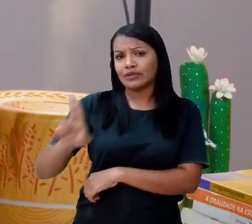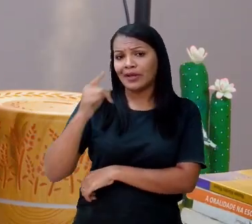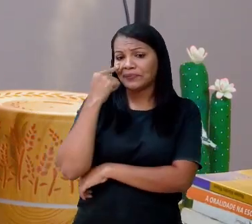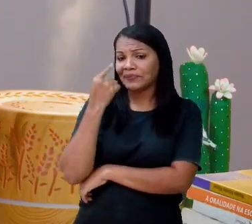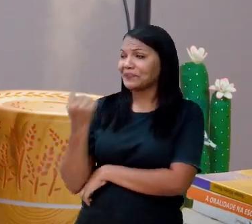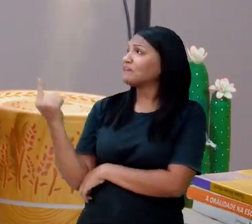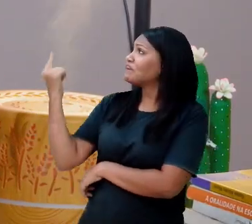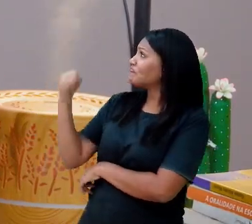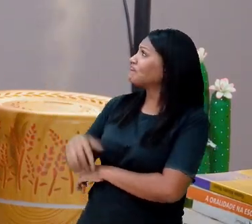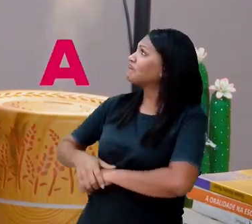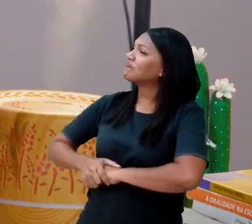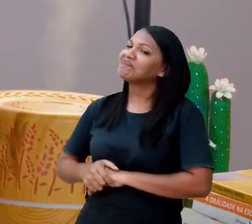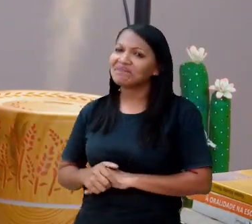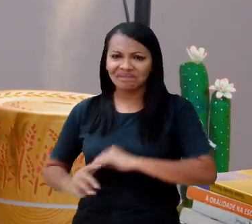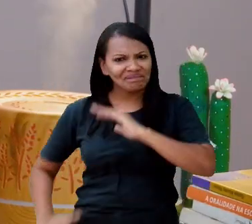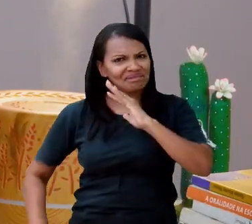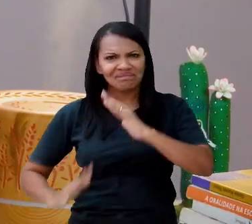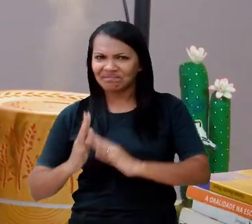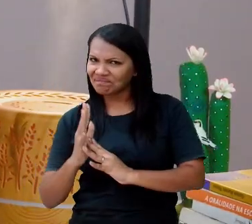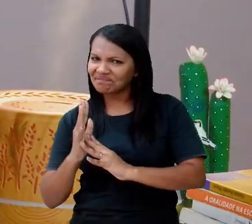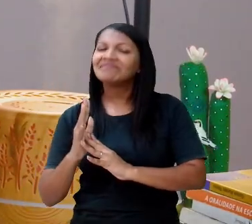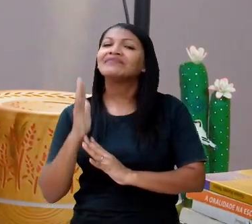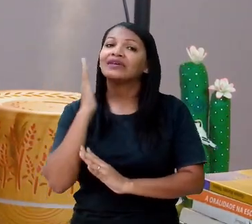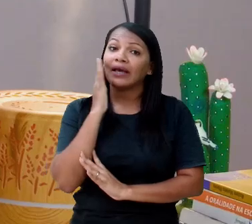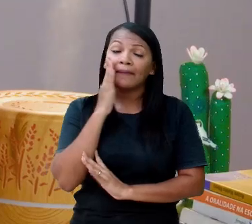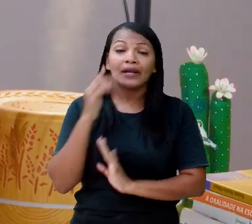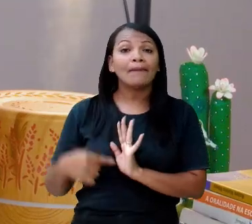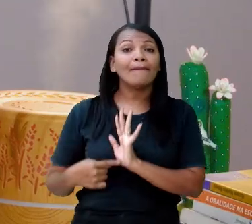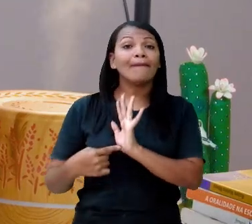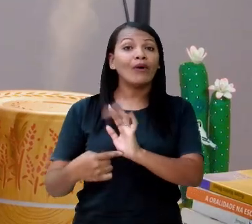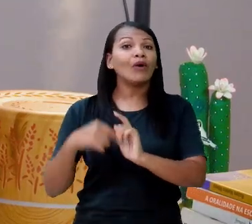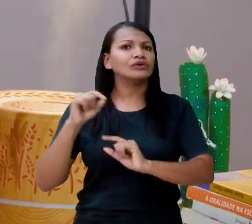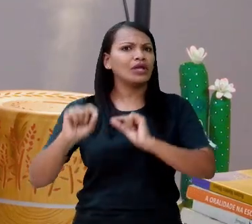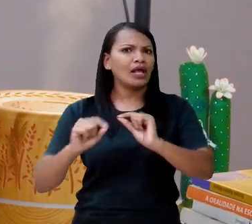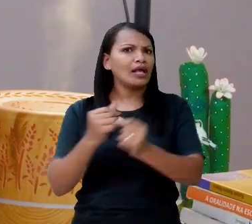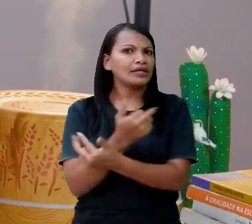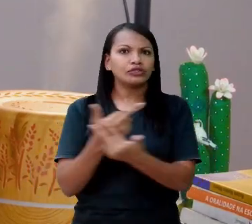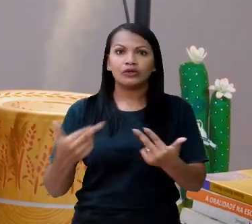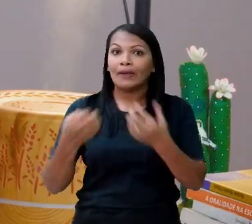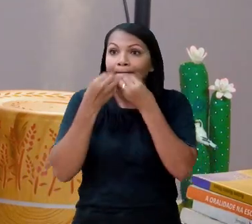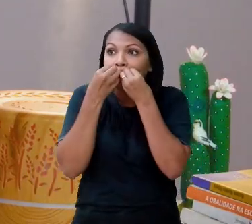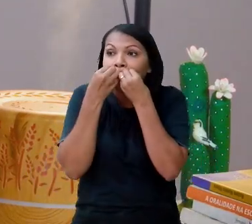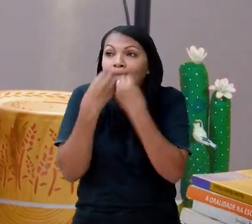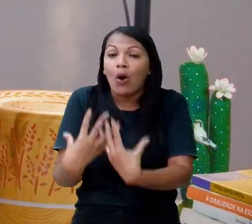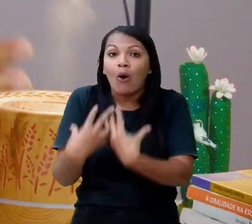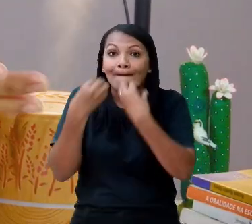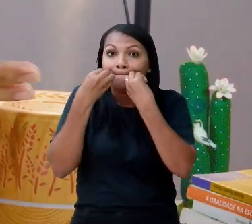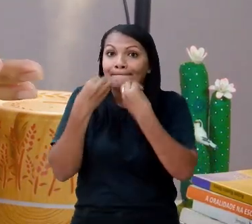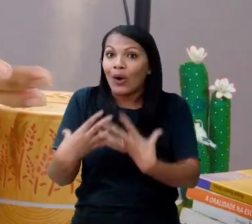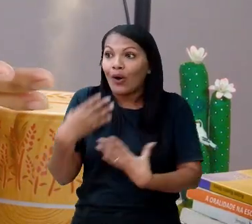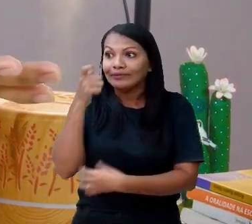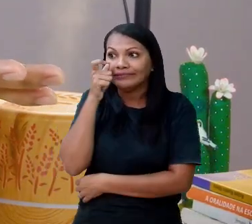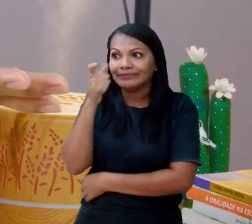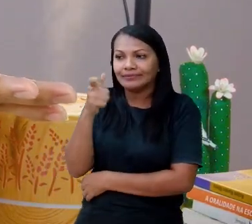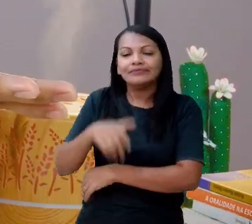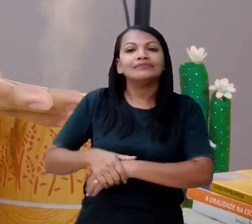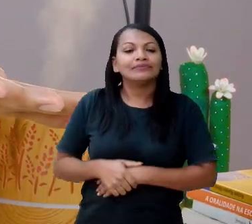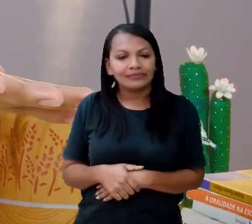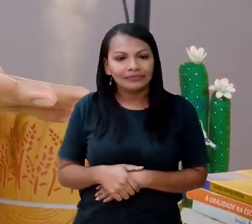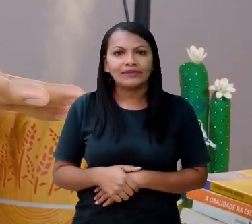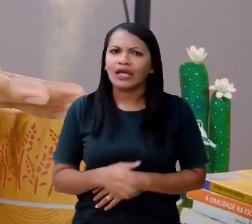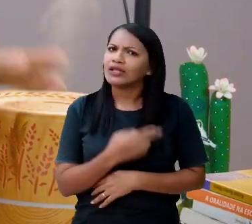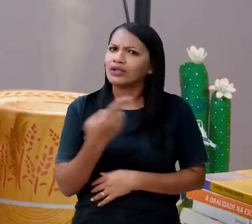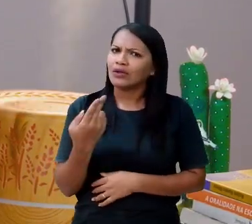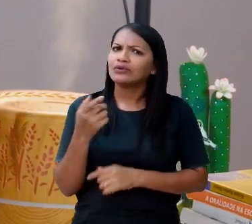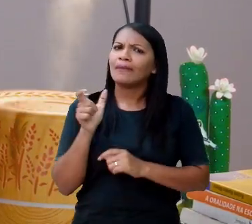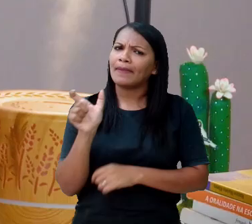maneiro, top, é massa, para indicar que algo é muito bom, muito interessante. Como, por exemplo, o nosso